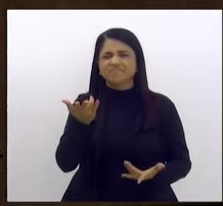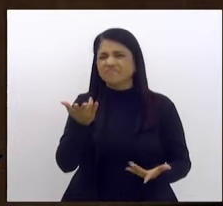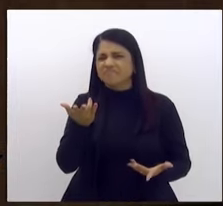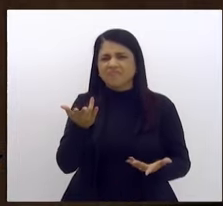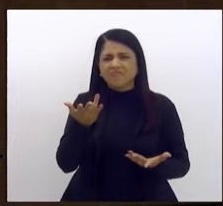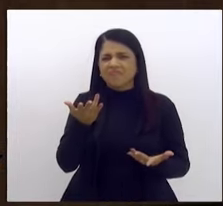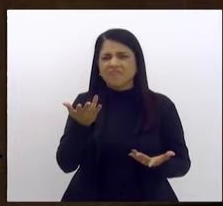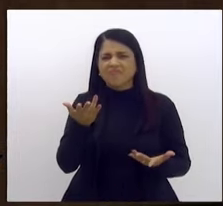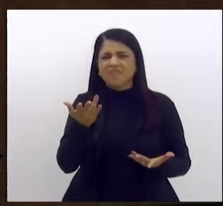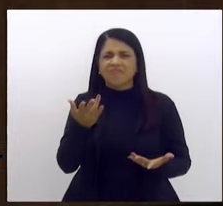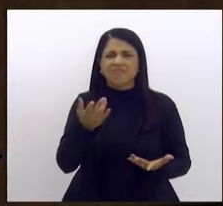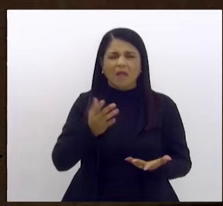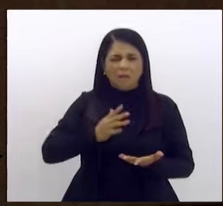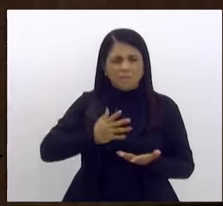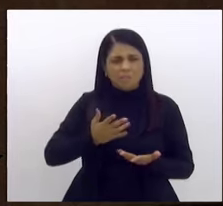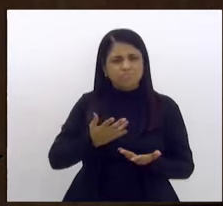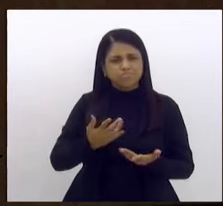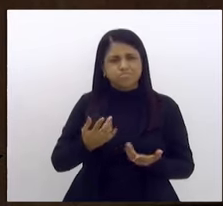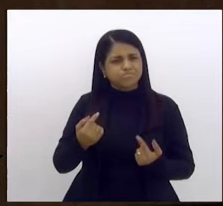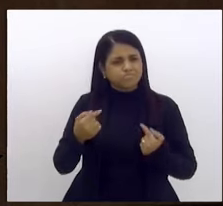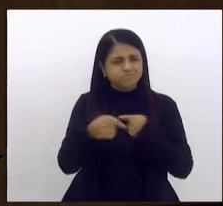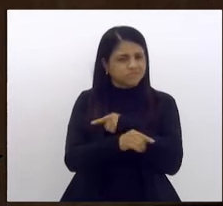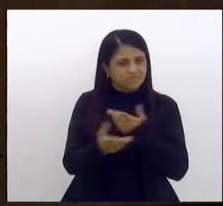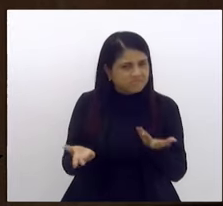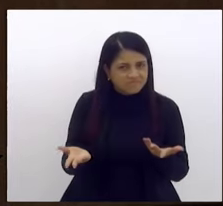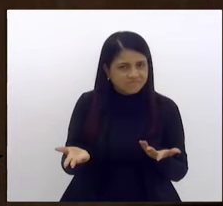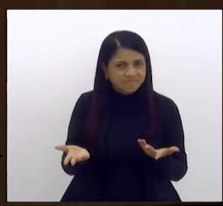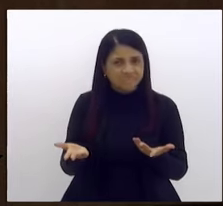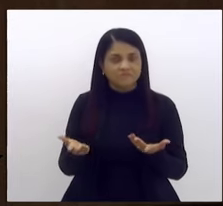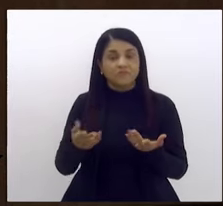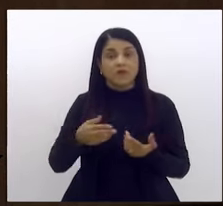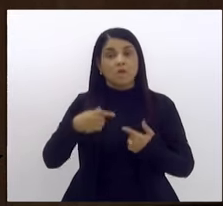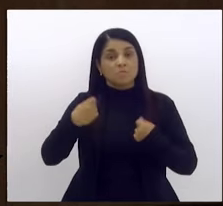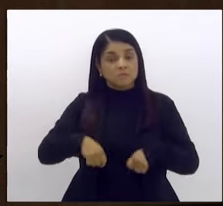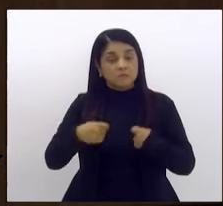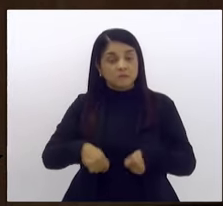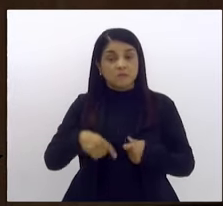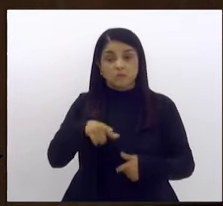uma coisa que ser um nome que